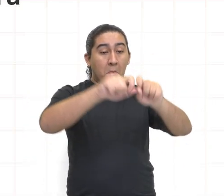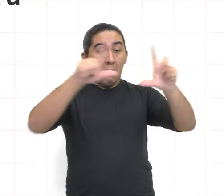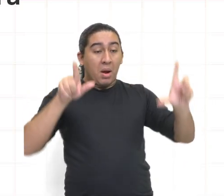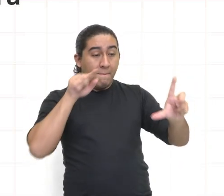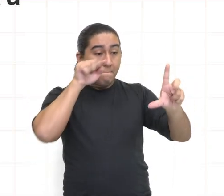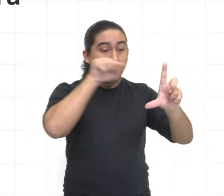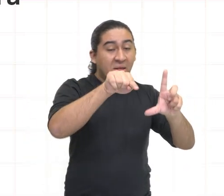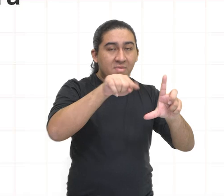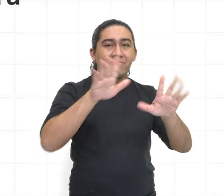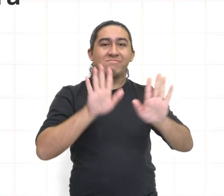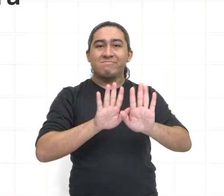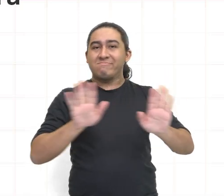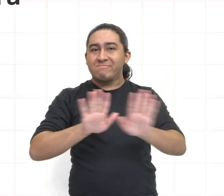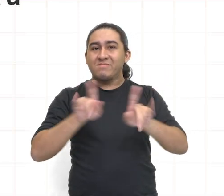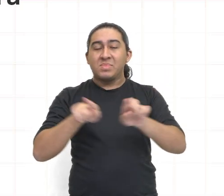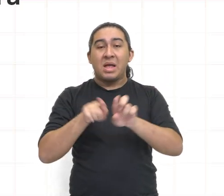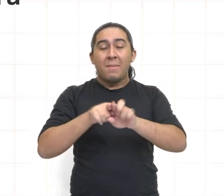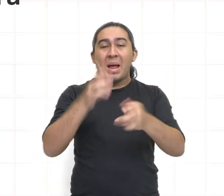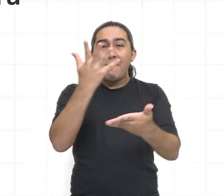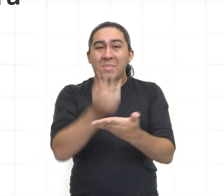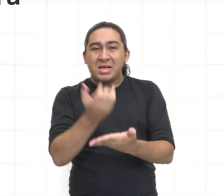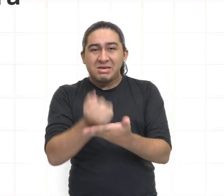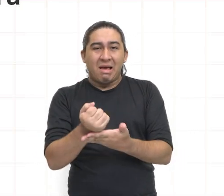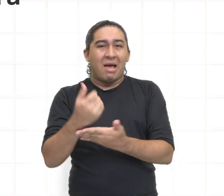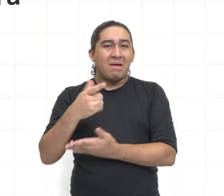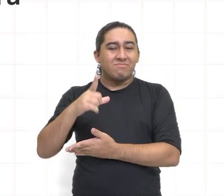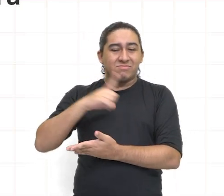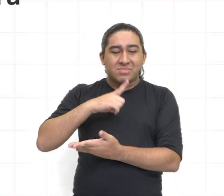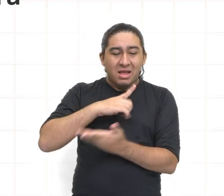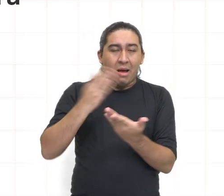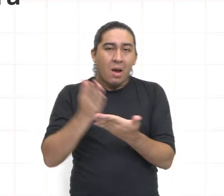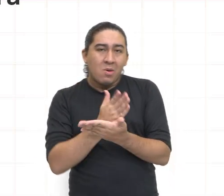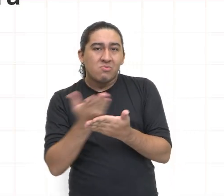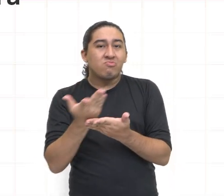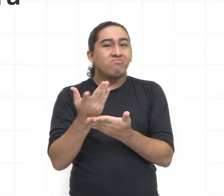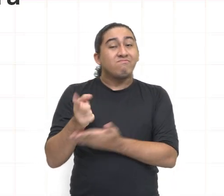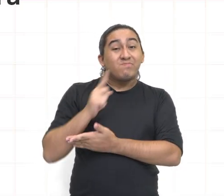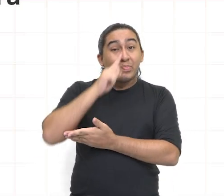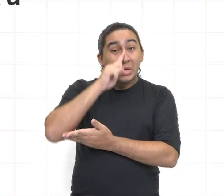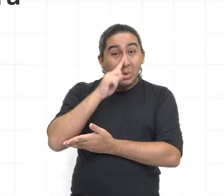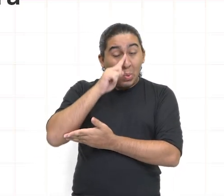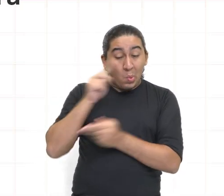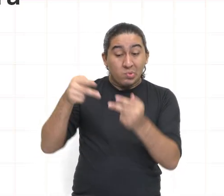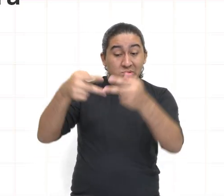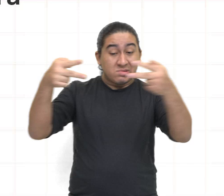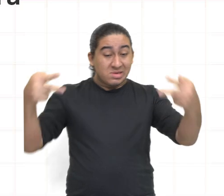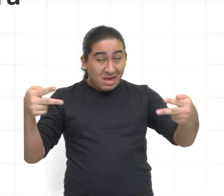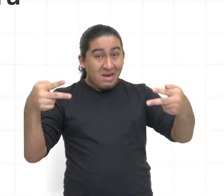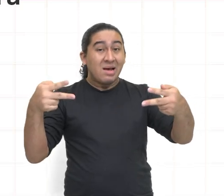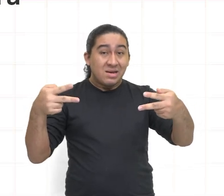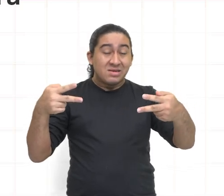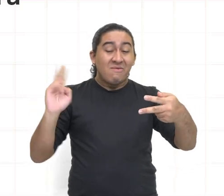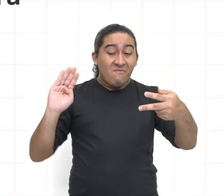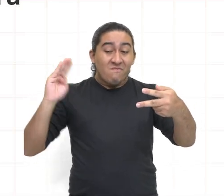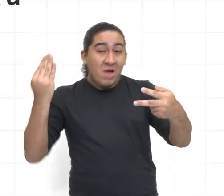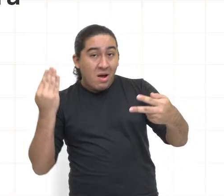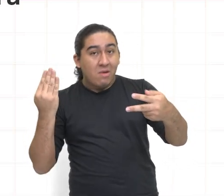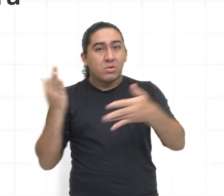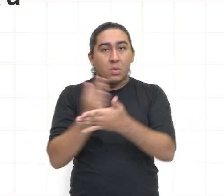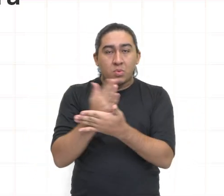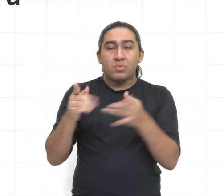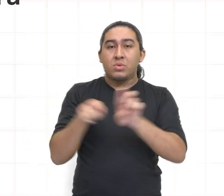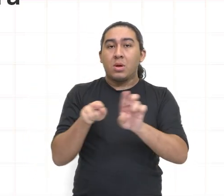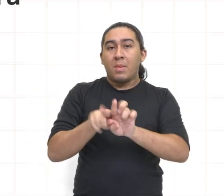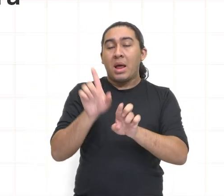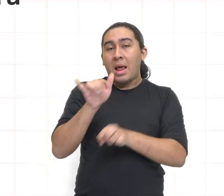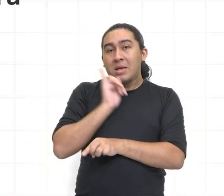baixar arquivos que não tenham fontes confiáveis, de aceitarmos propostas de pessoas de contatos,